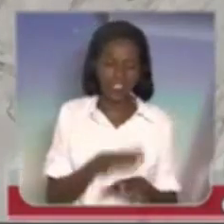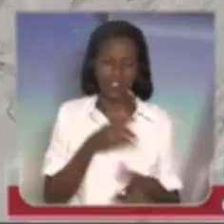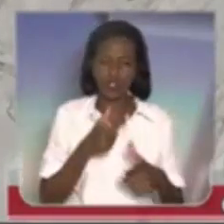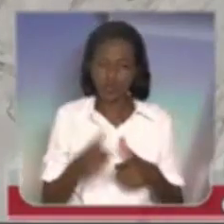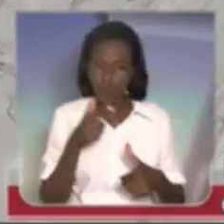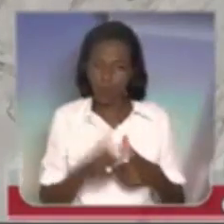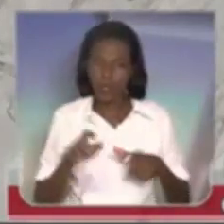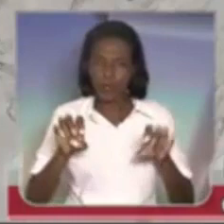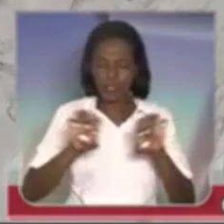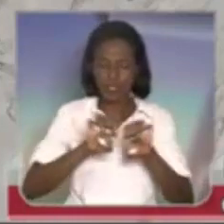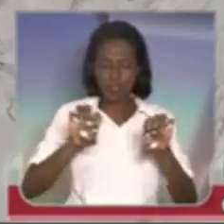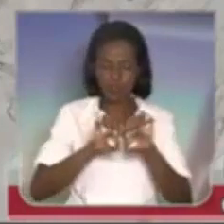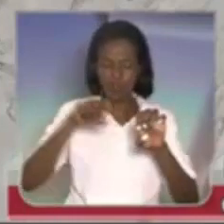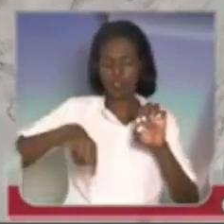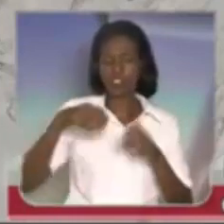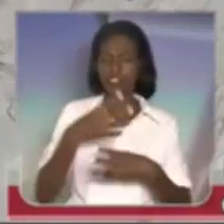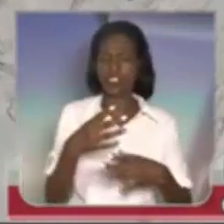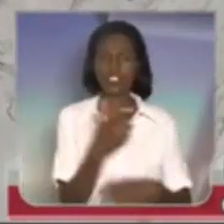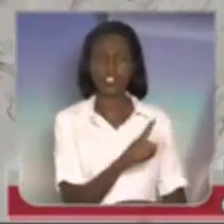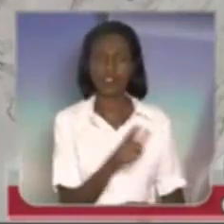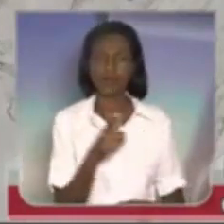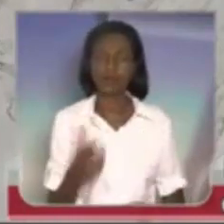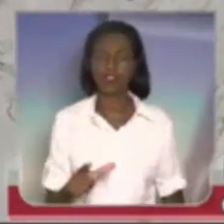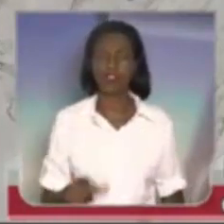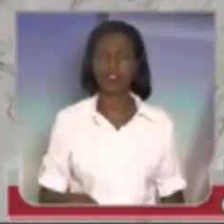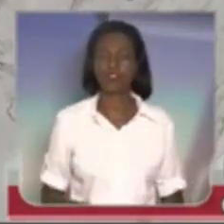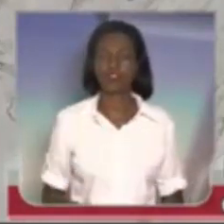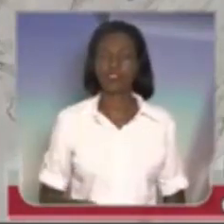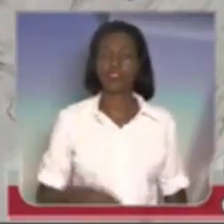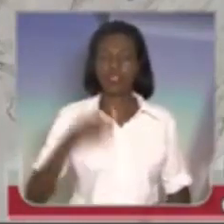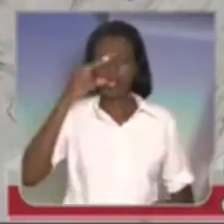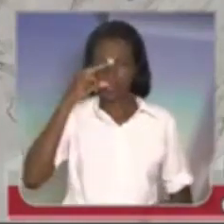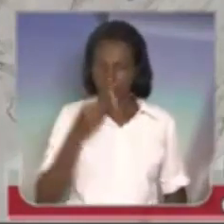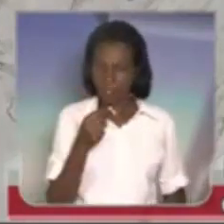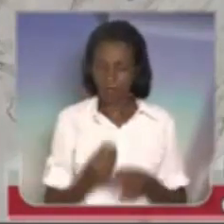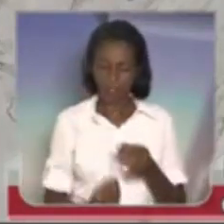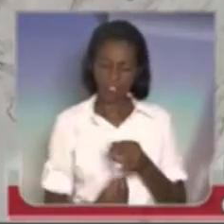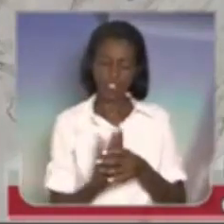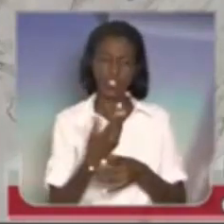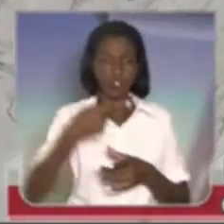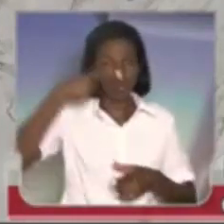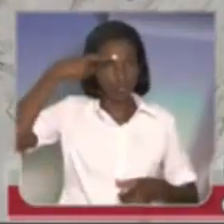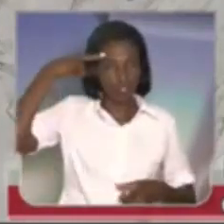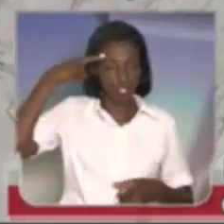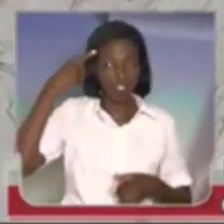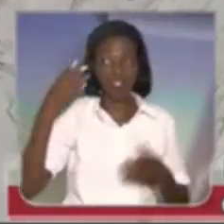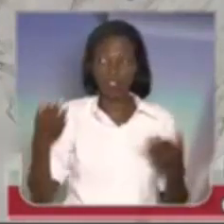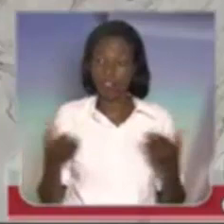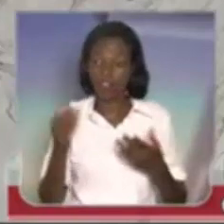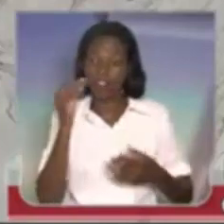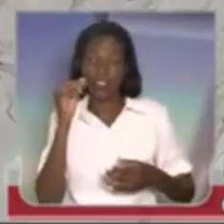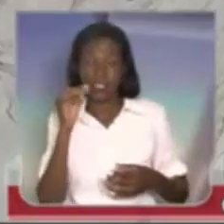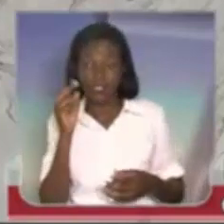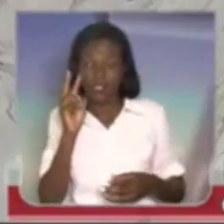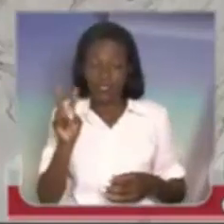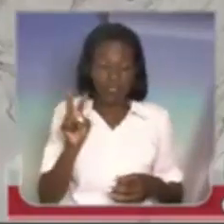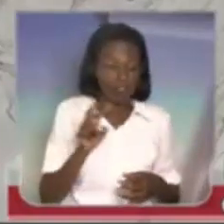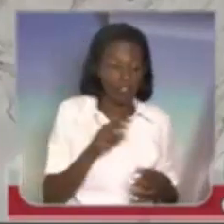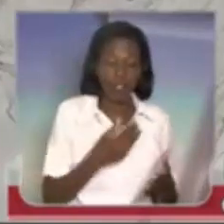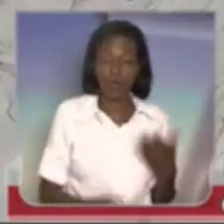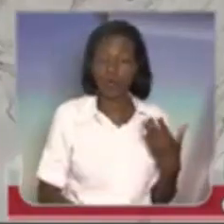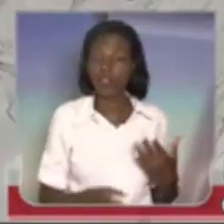faz marketing o tempo todo e o alkem agora que é o criador do Dória está correndo atrás do prejuízo e começa também a fazer